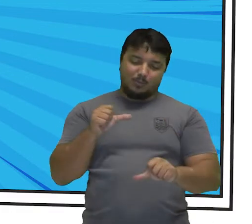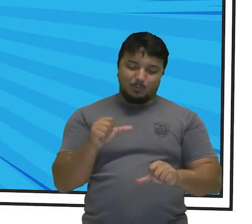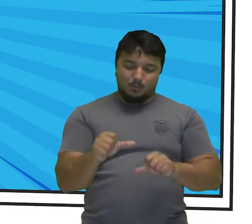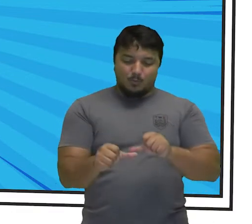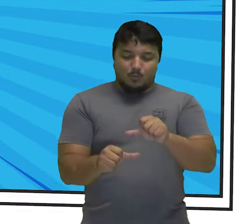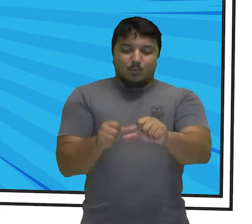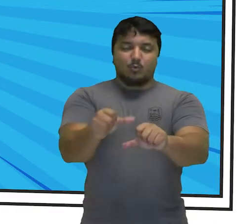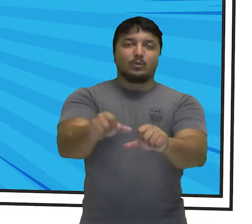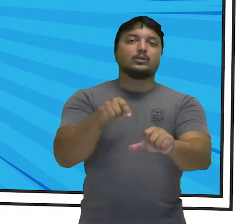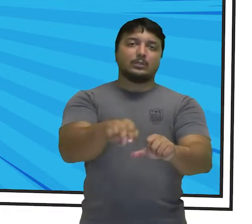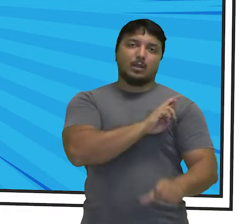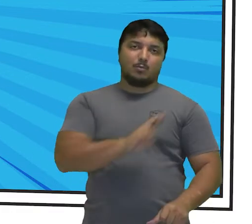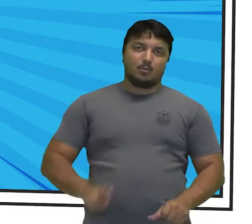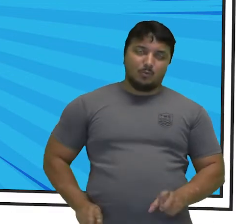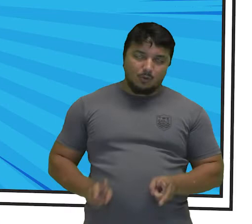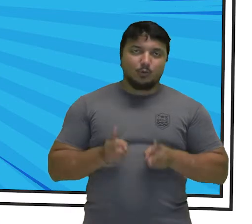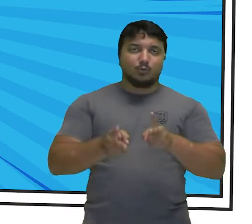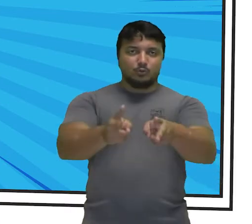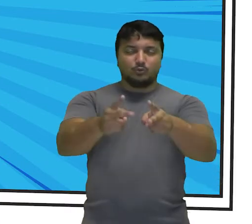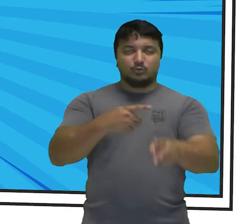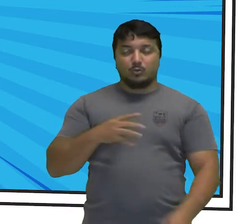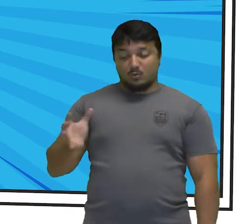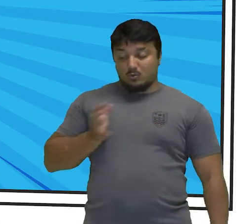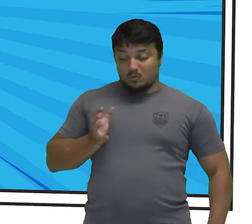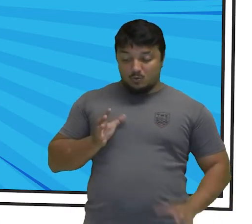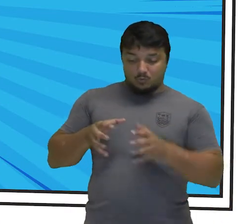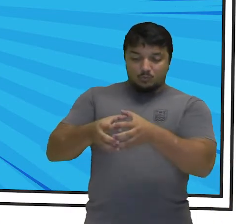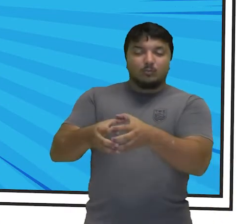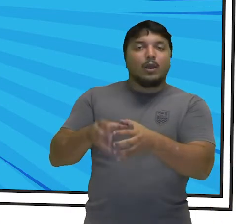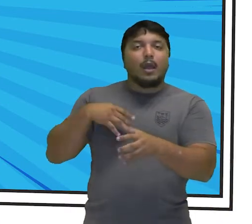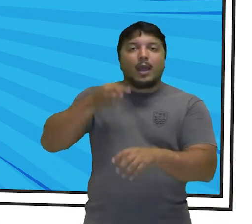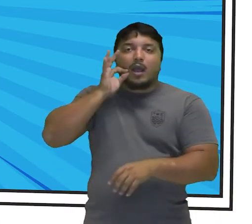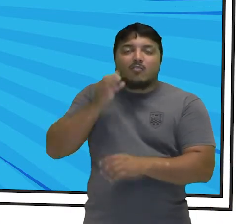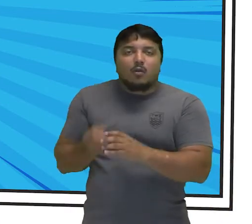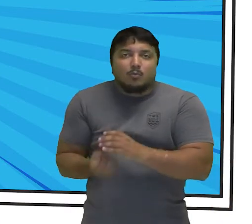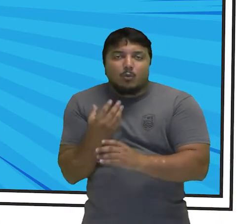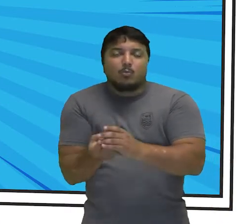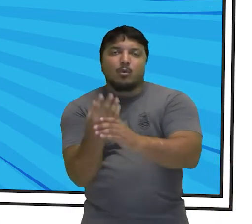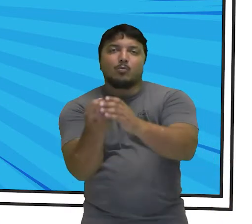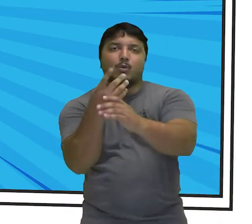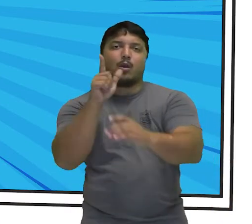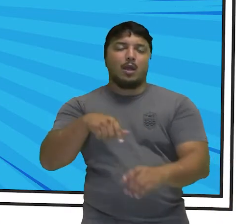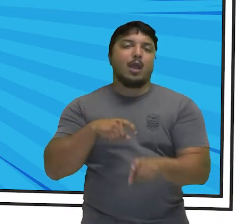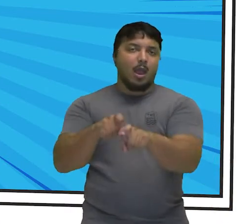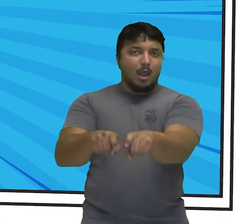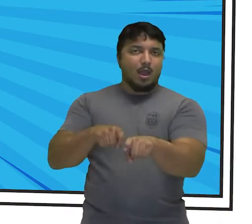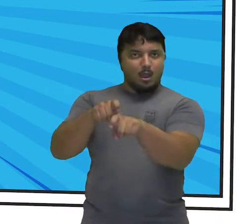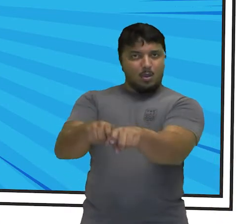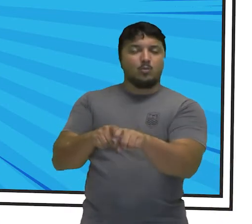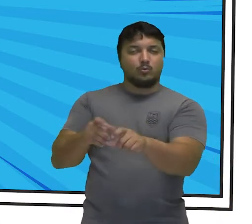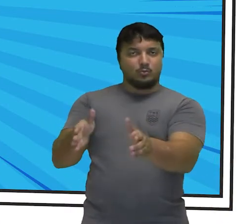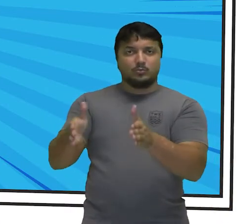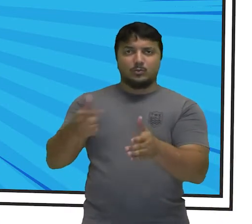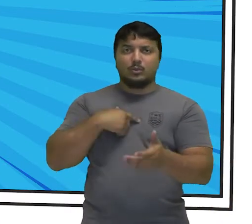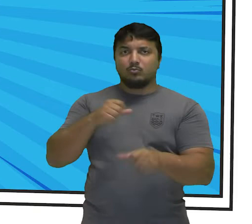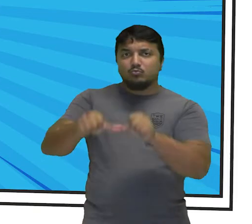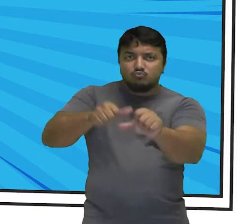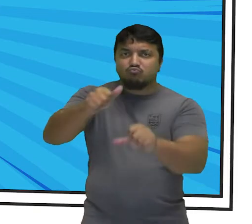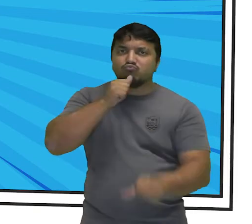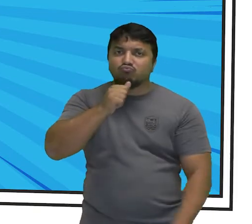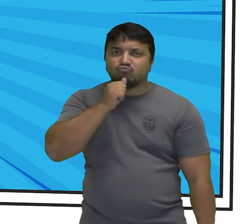para a República. O homem rico do Brasil é cafeicultor, o homem rico do Brasil é agro. Eu ainda não